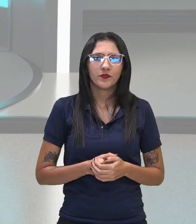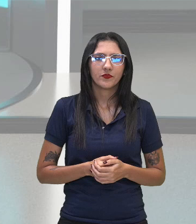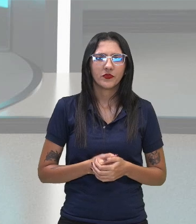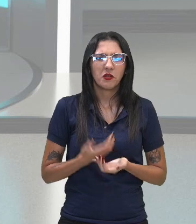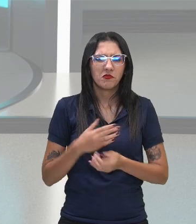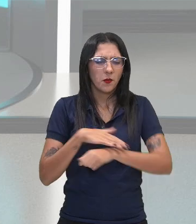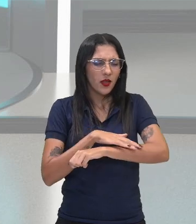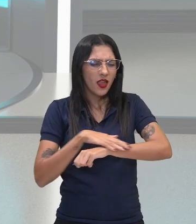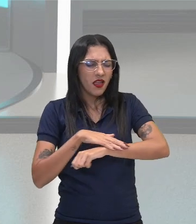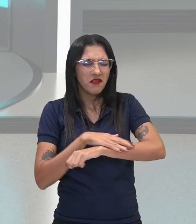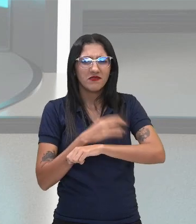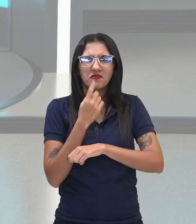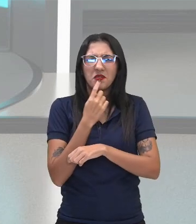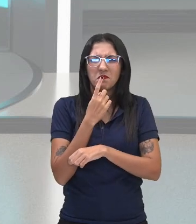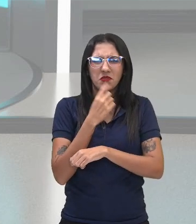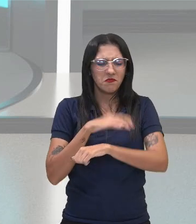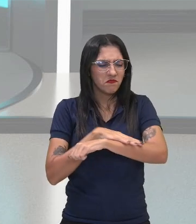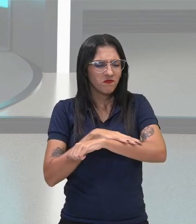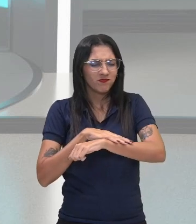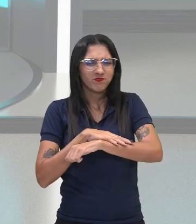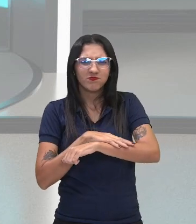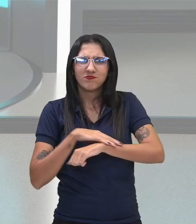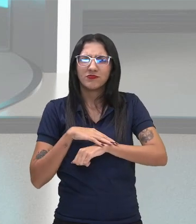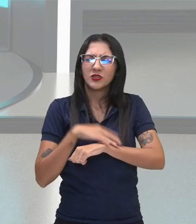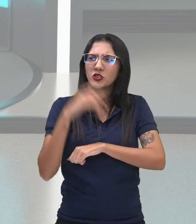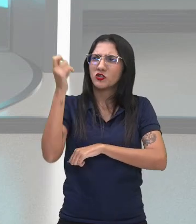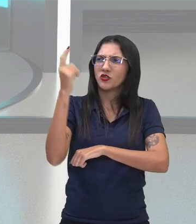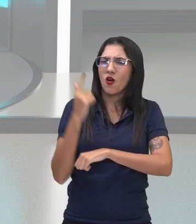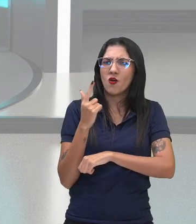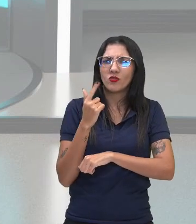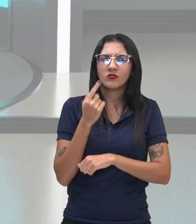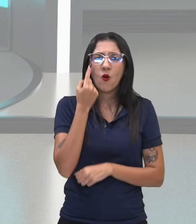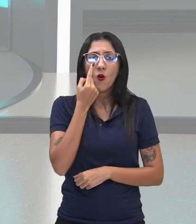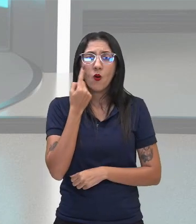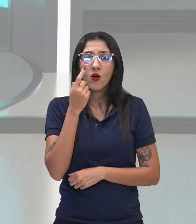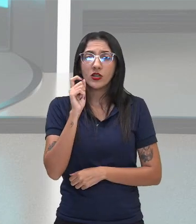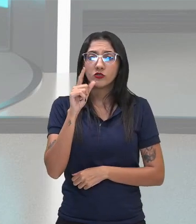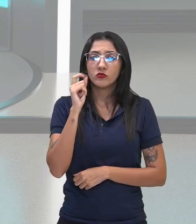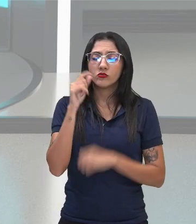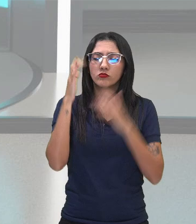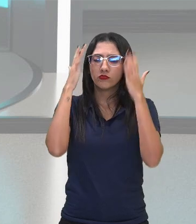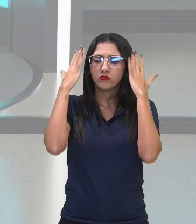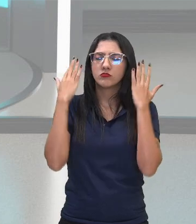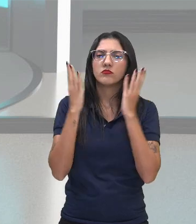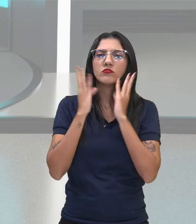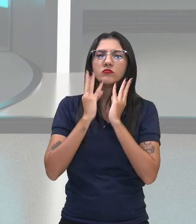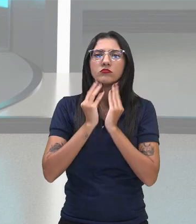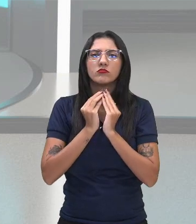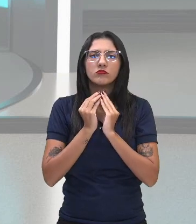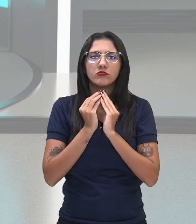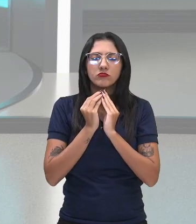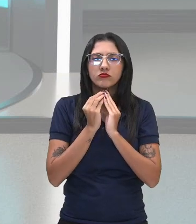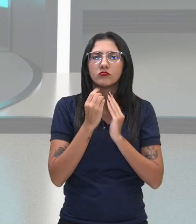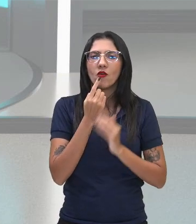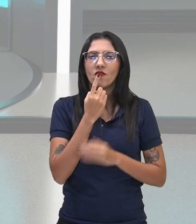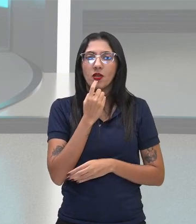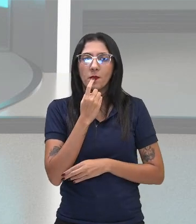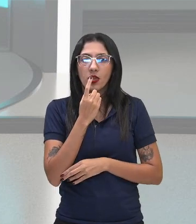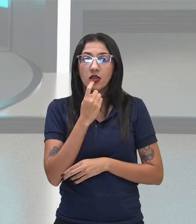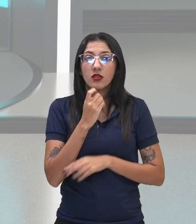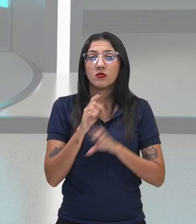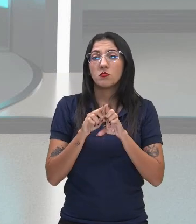queimado, tinha os olhos azuis, a barba e os cabelos ruivos, mas como vivia em terra